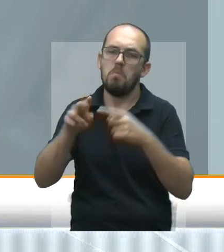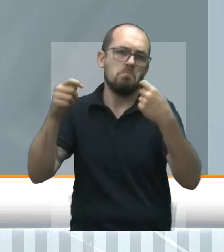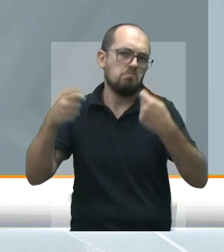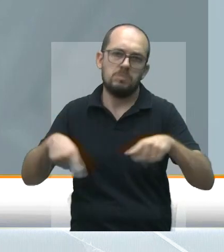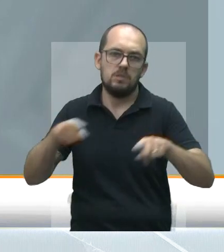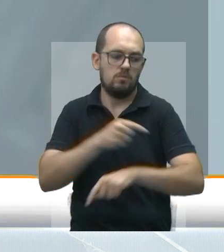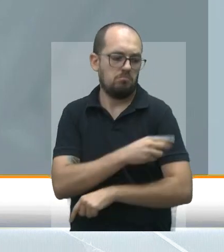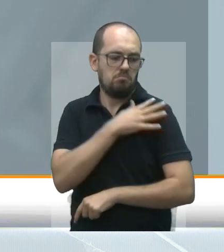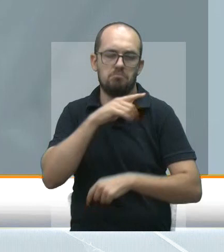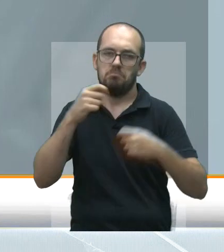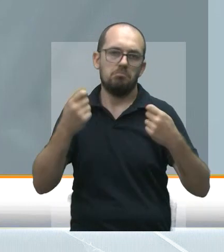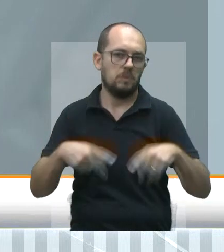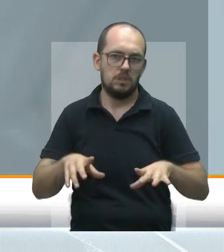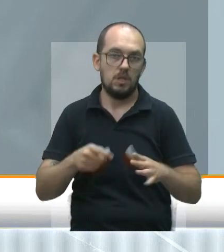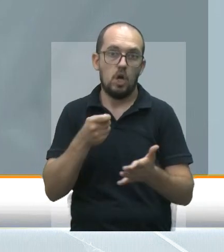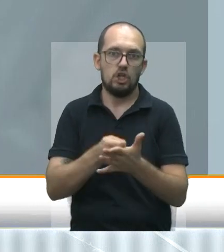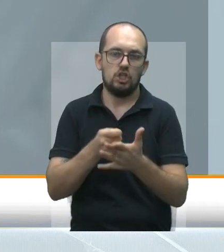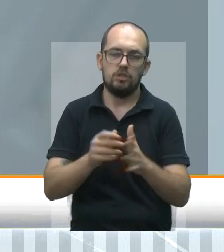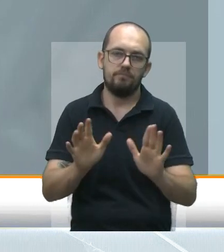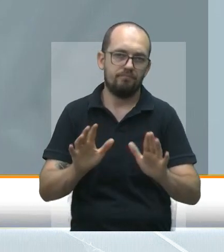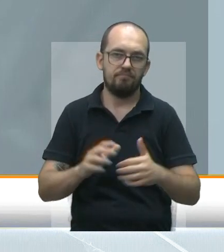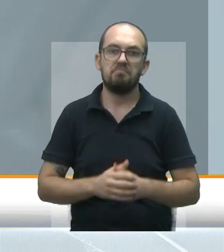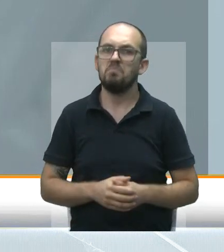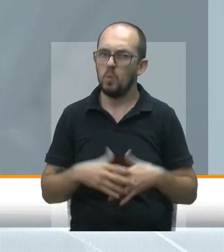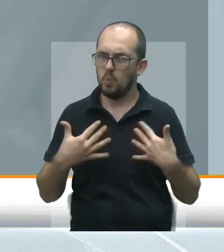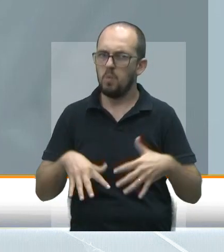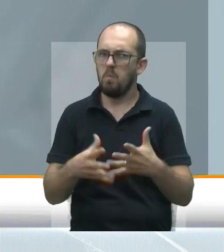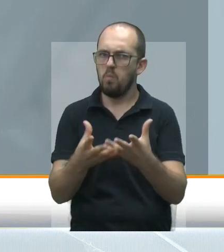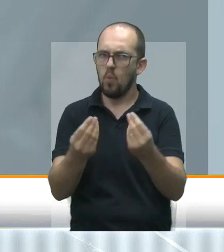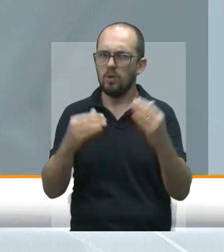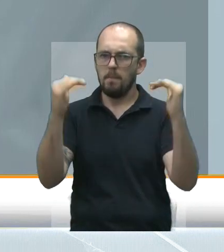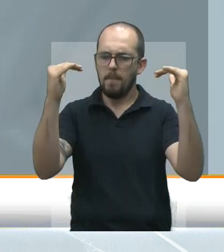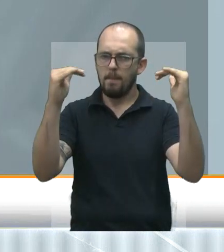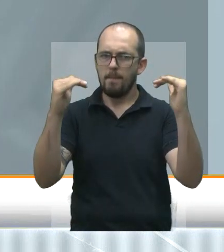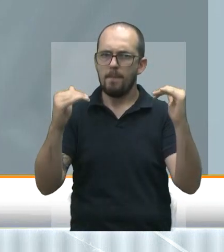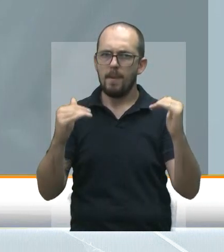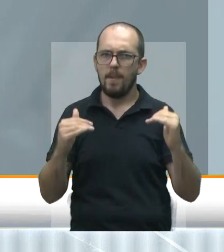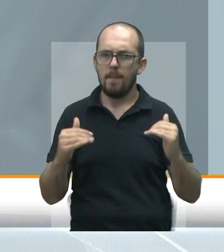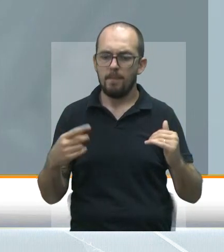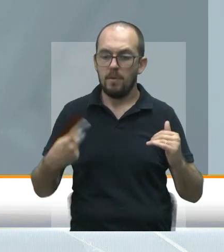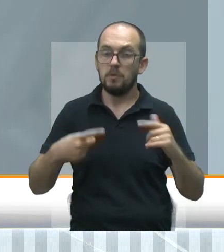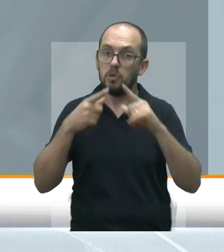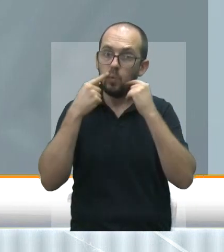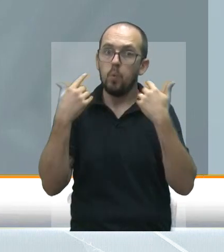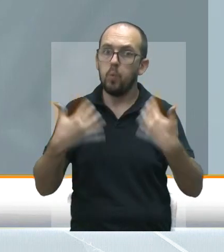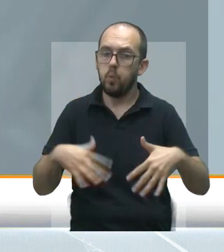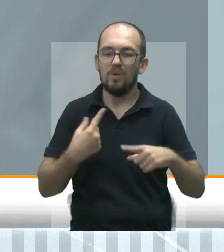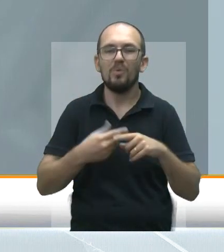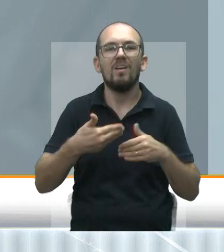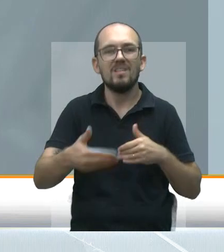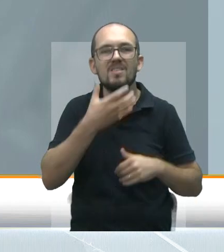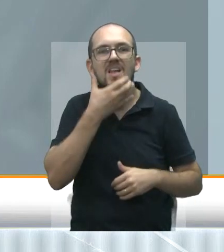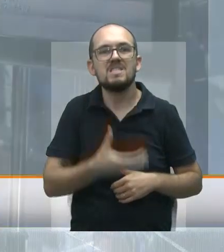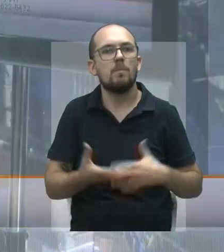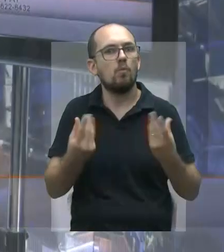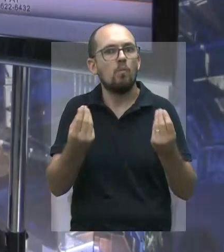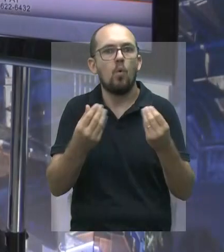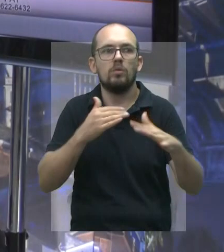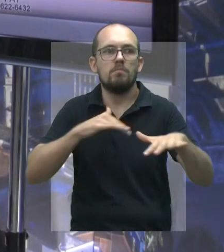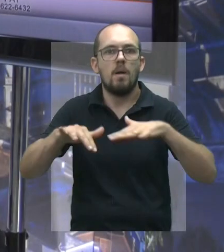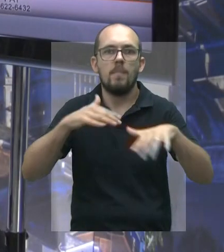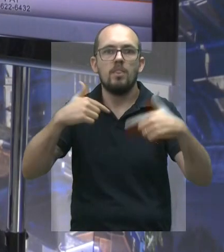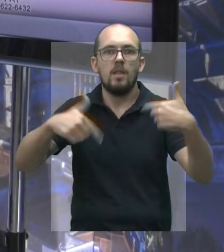há exigência de escolaridade, oferta muito grande de vagas aqui no nosso município. Essa época de fim de ano, o mercado